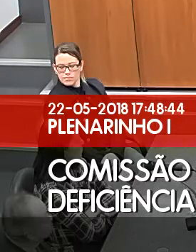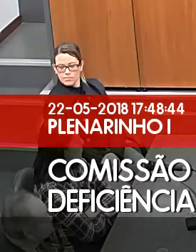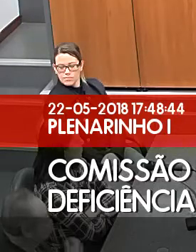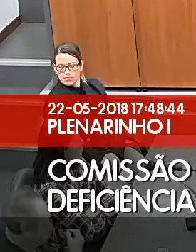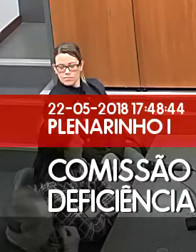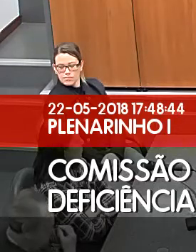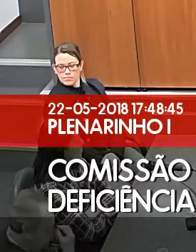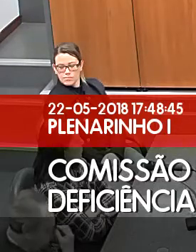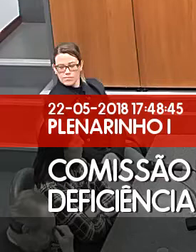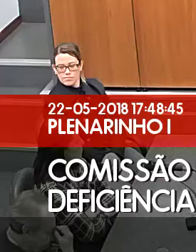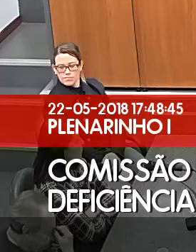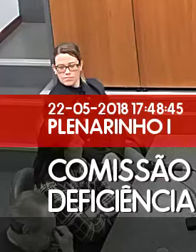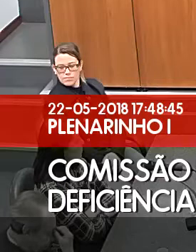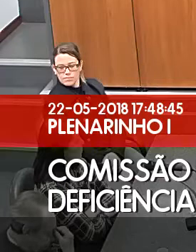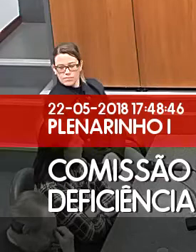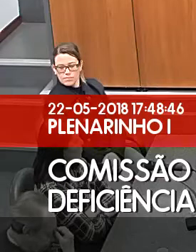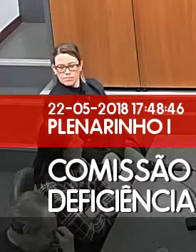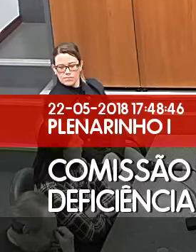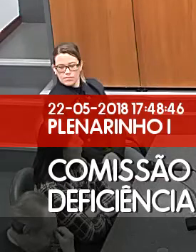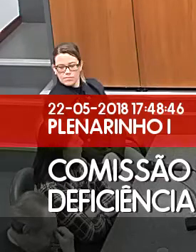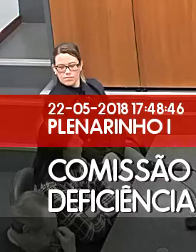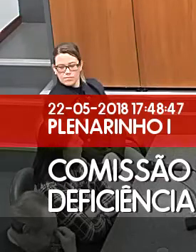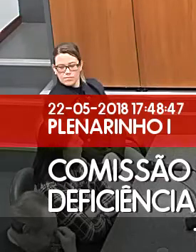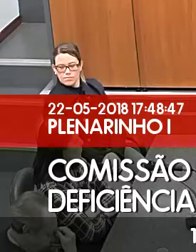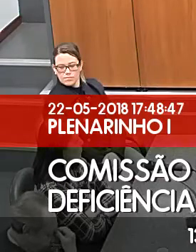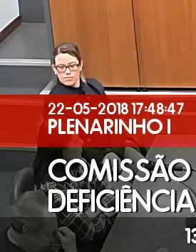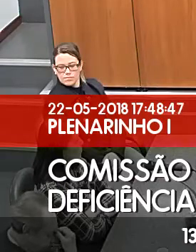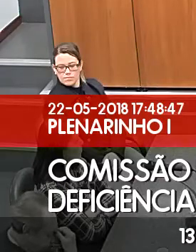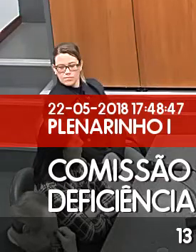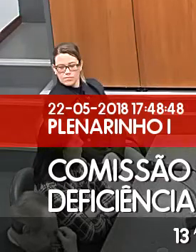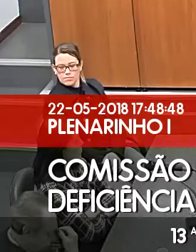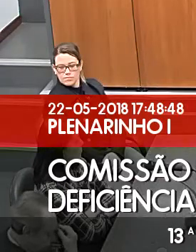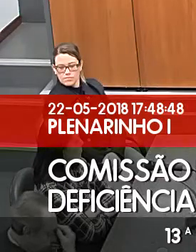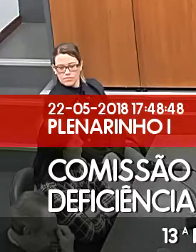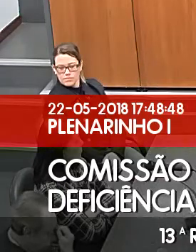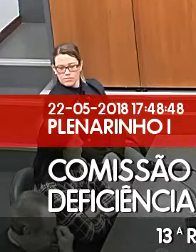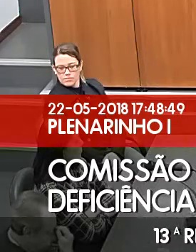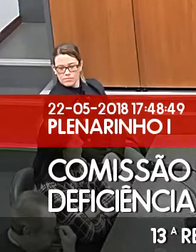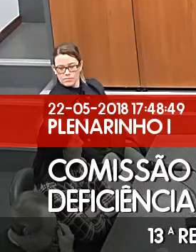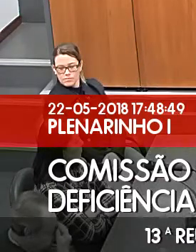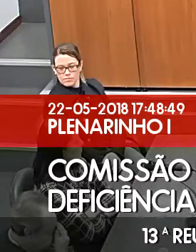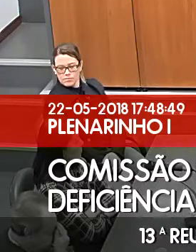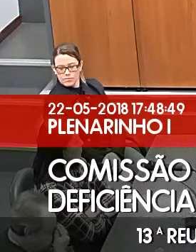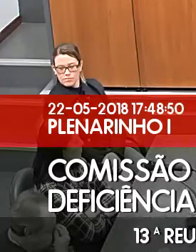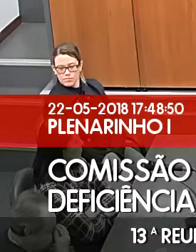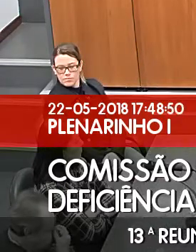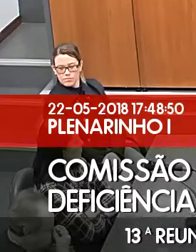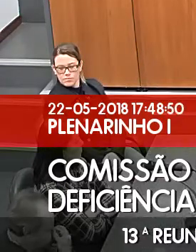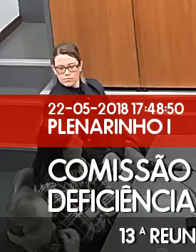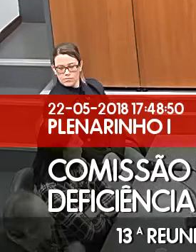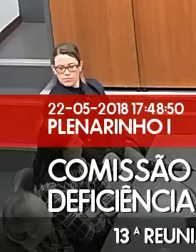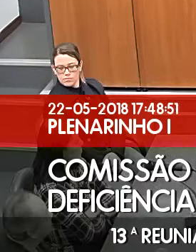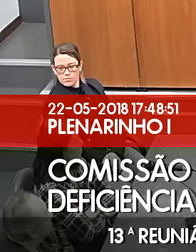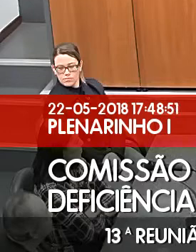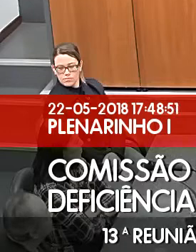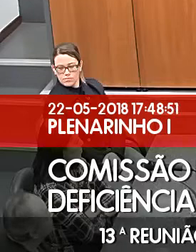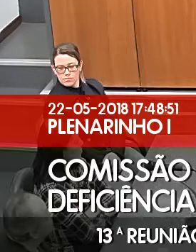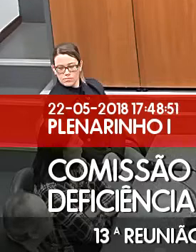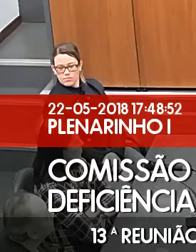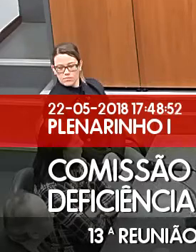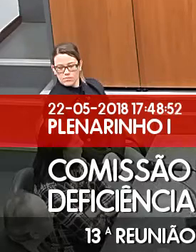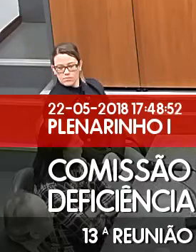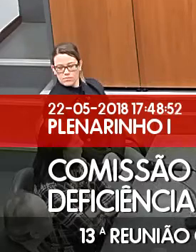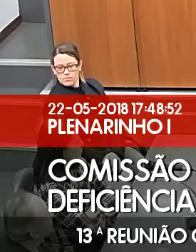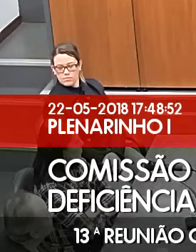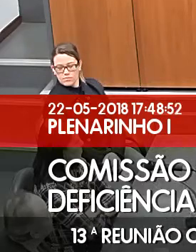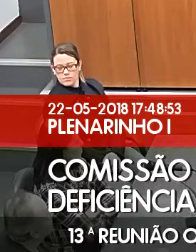são ouvidos, não são compreendidos. Então, quando nós abrimos as portas e chamamos a responsabilidade, o que vocês precisam,